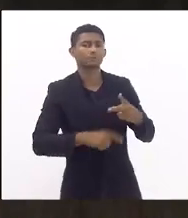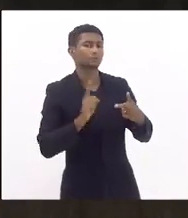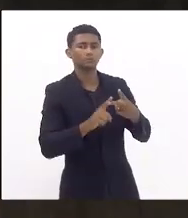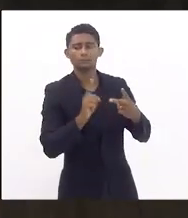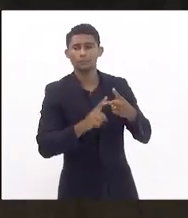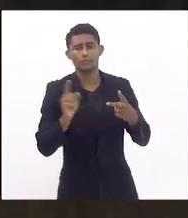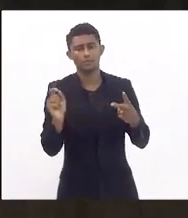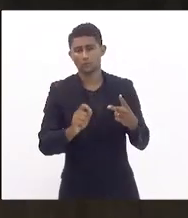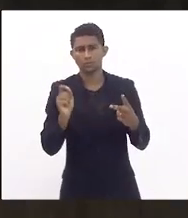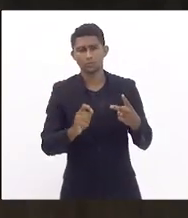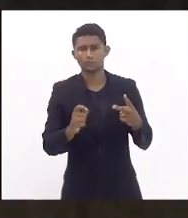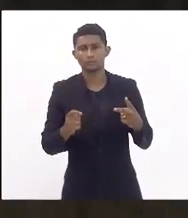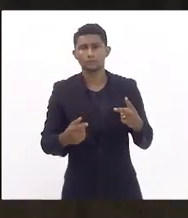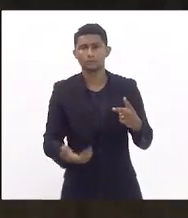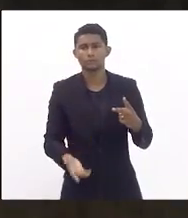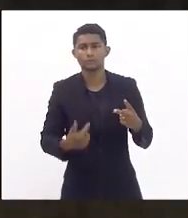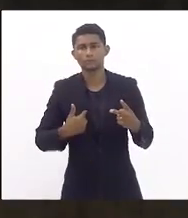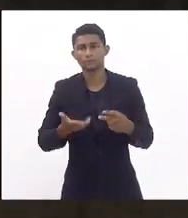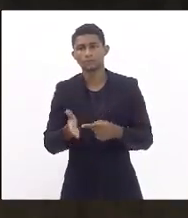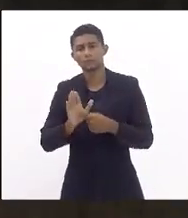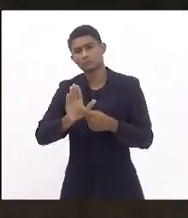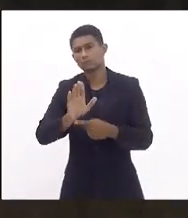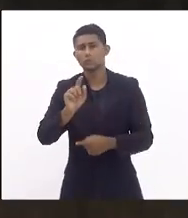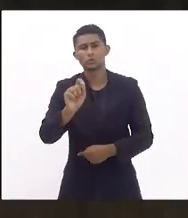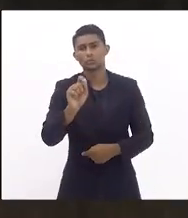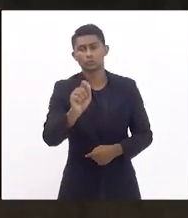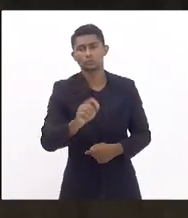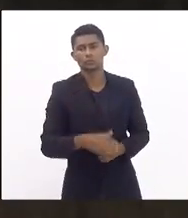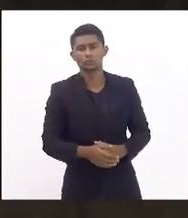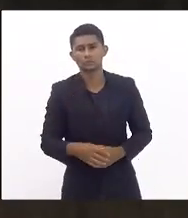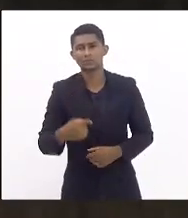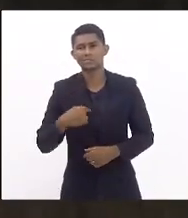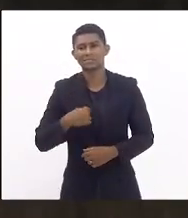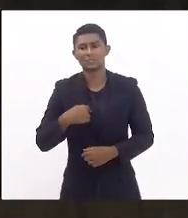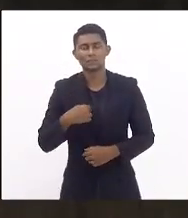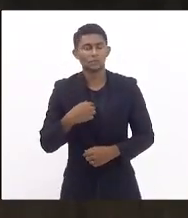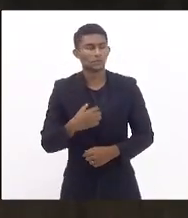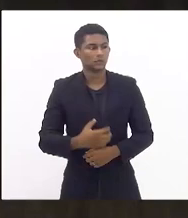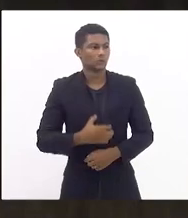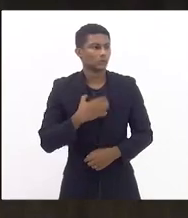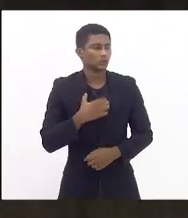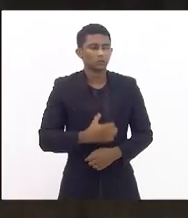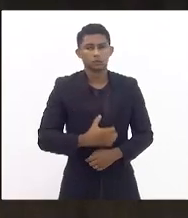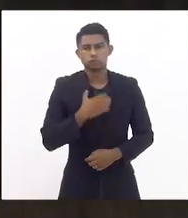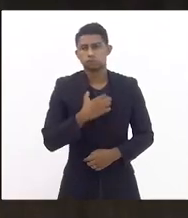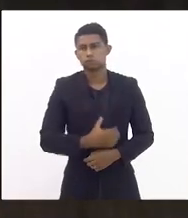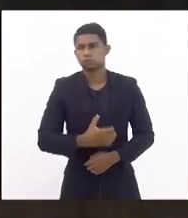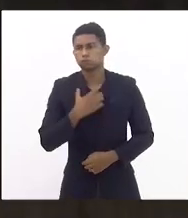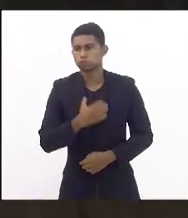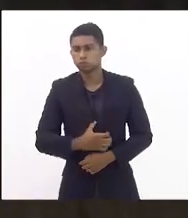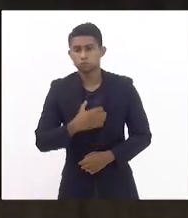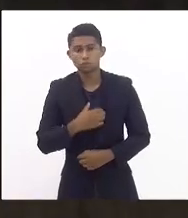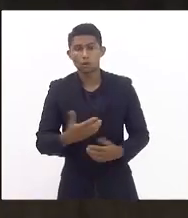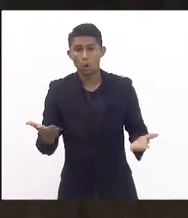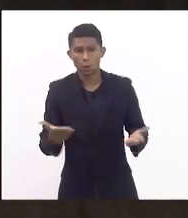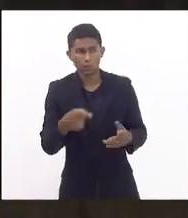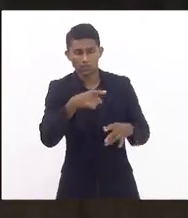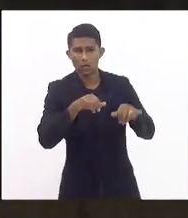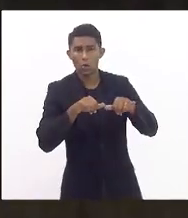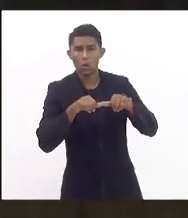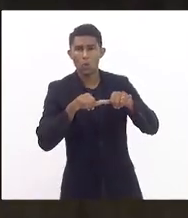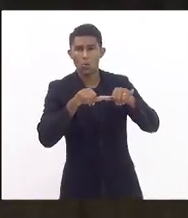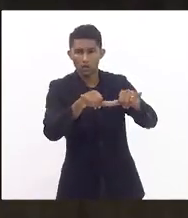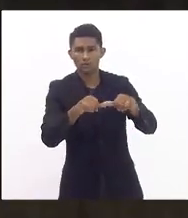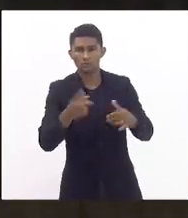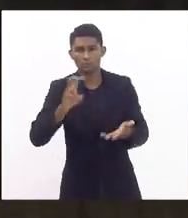questão, presidente, que eu trago aqui, estou muito chateada. Hoje eu fui no supermercado, de